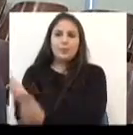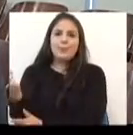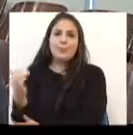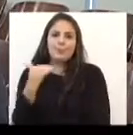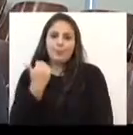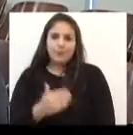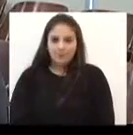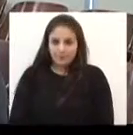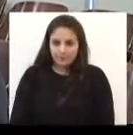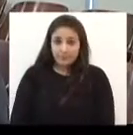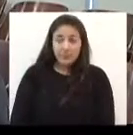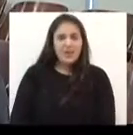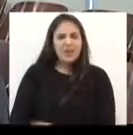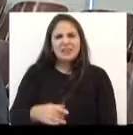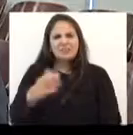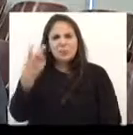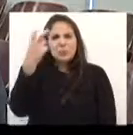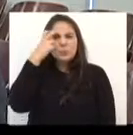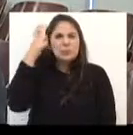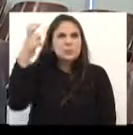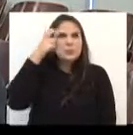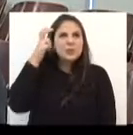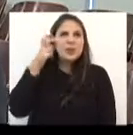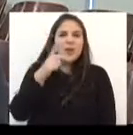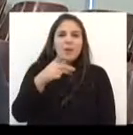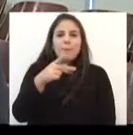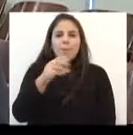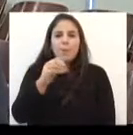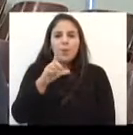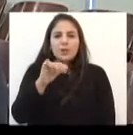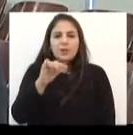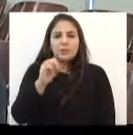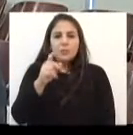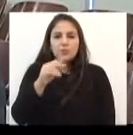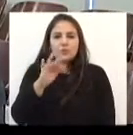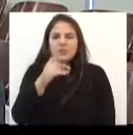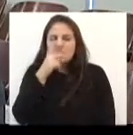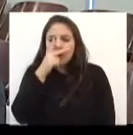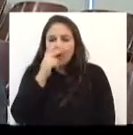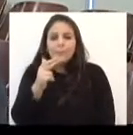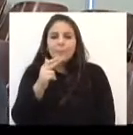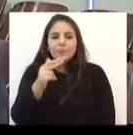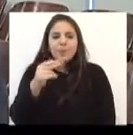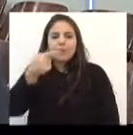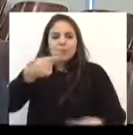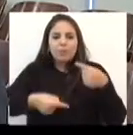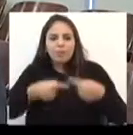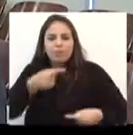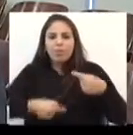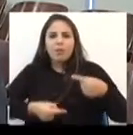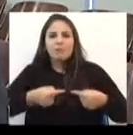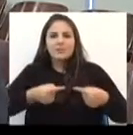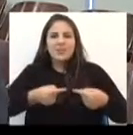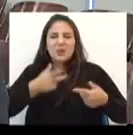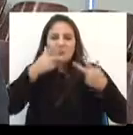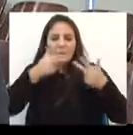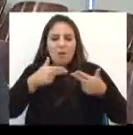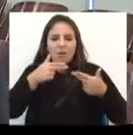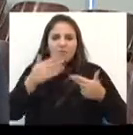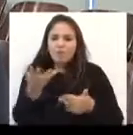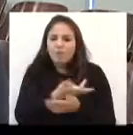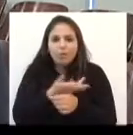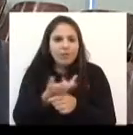cultura da pole position, que é um pouco da Fórmula 1, que sempre tem que ser o primeiro, essa não é legal, essa não